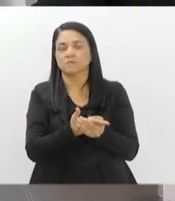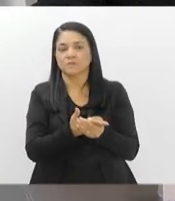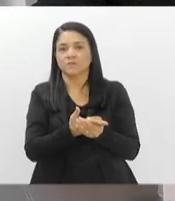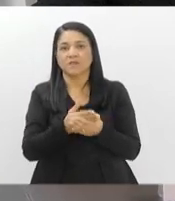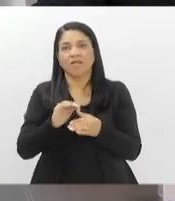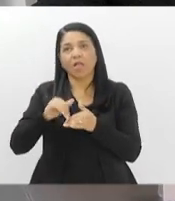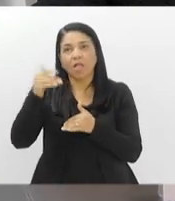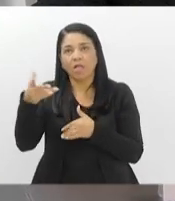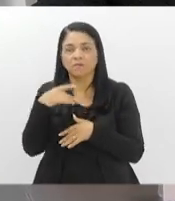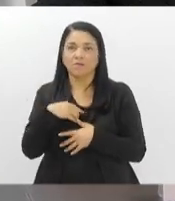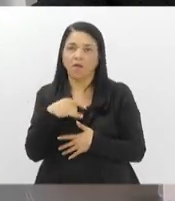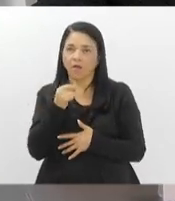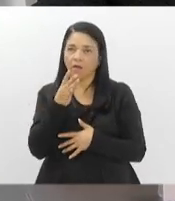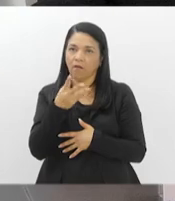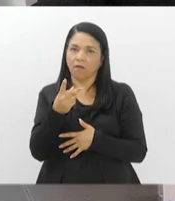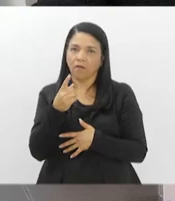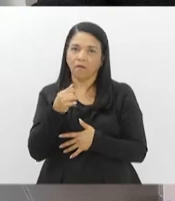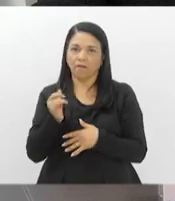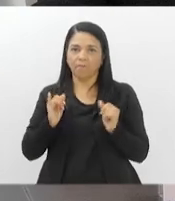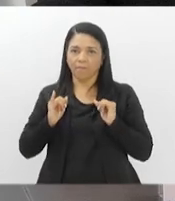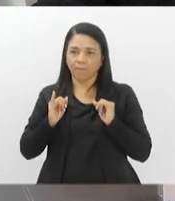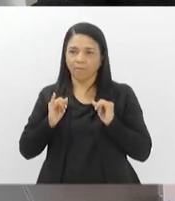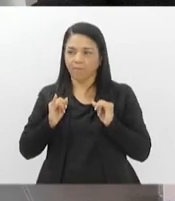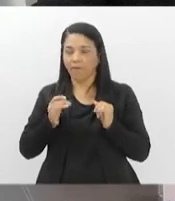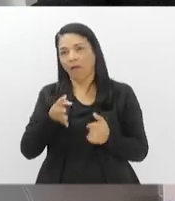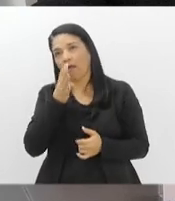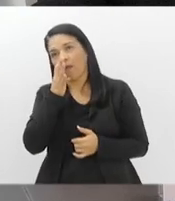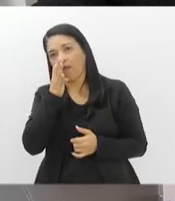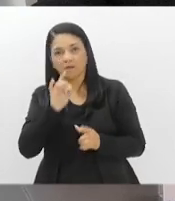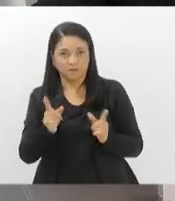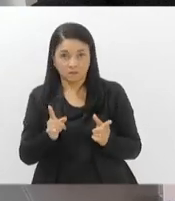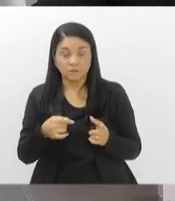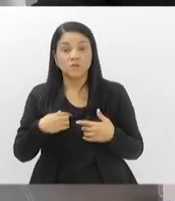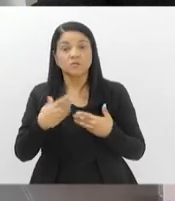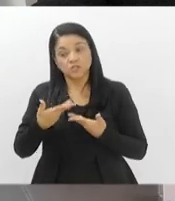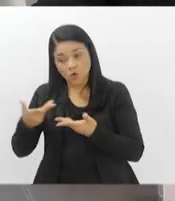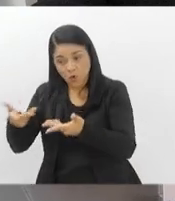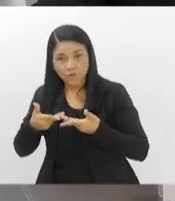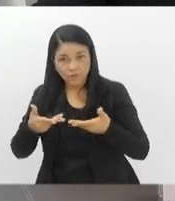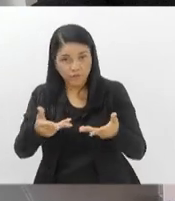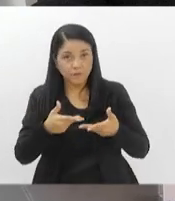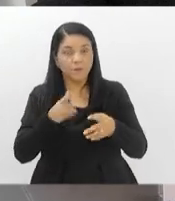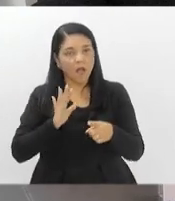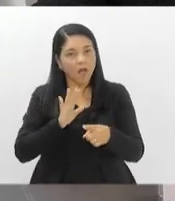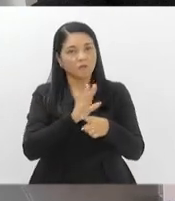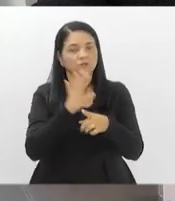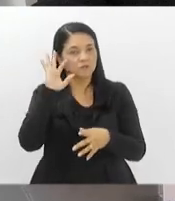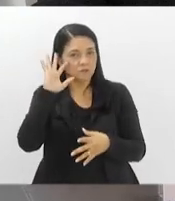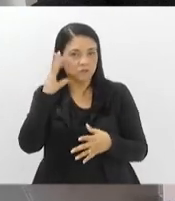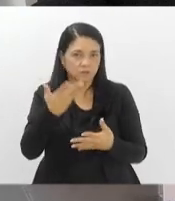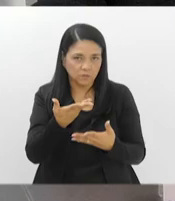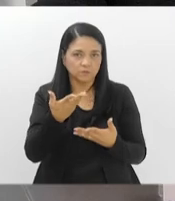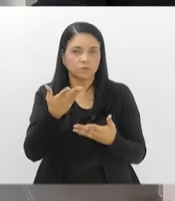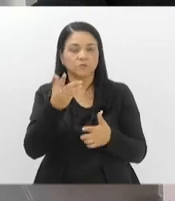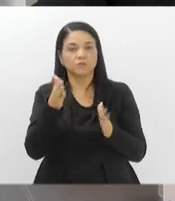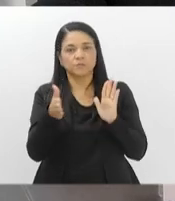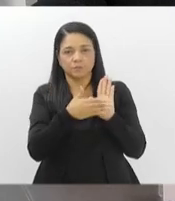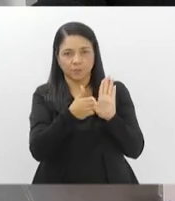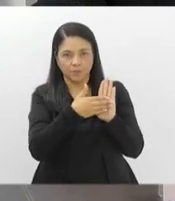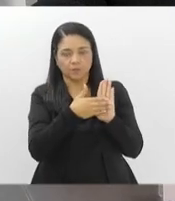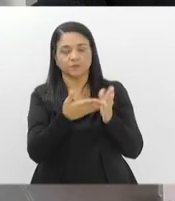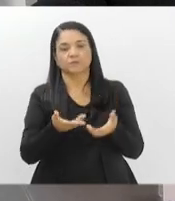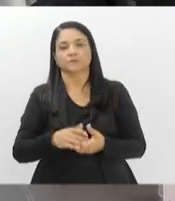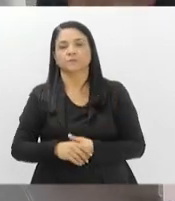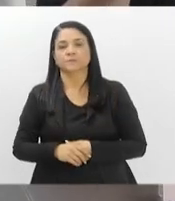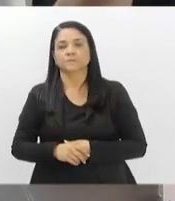parte assistindo o que está acontecendo Então por isso nós vamos convidar para que eles contribuam também na solução das das propostas que viram a